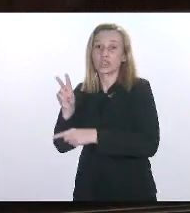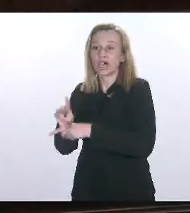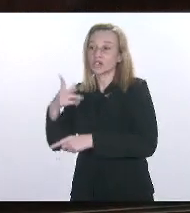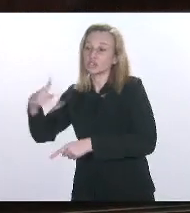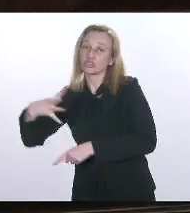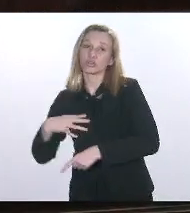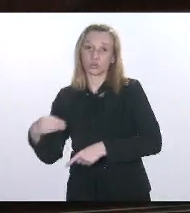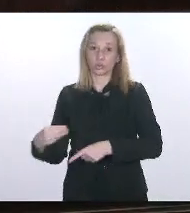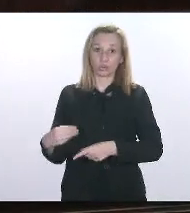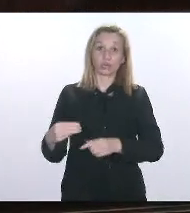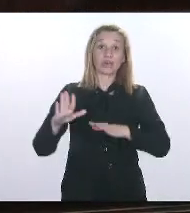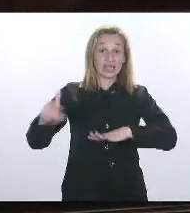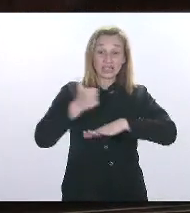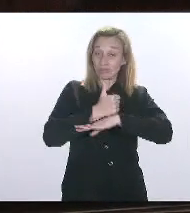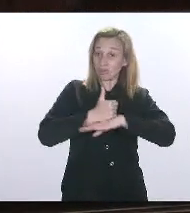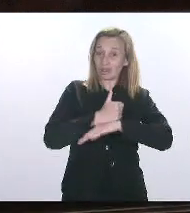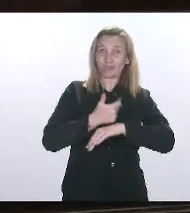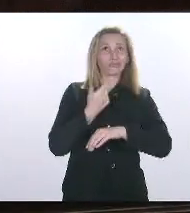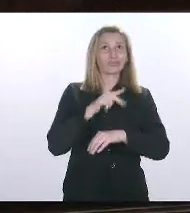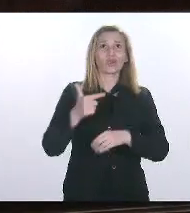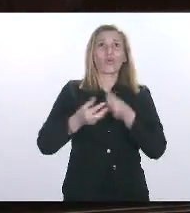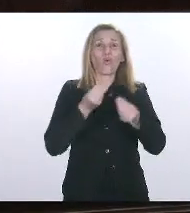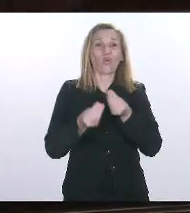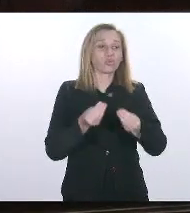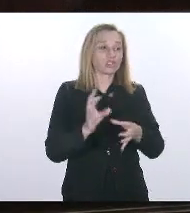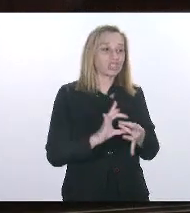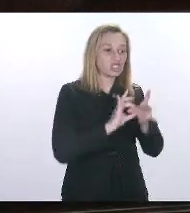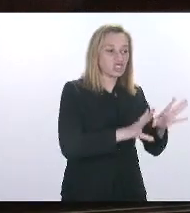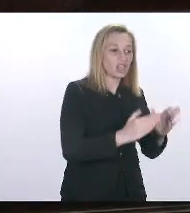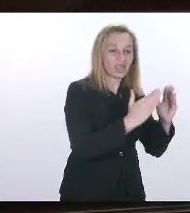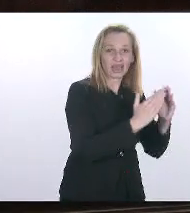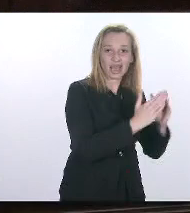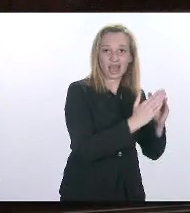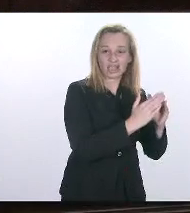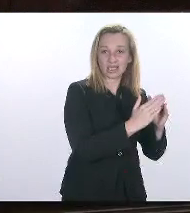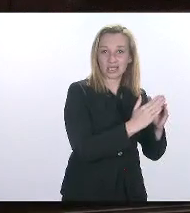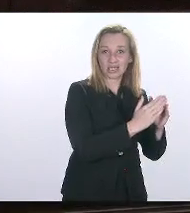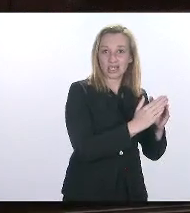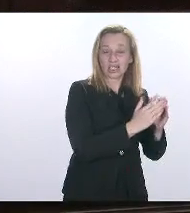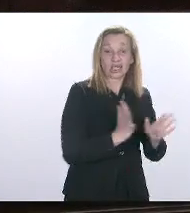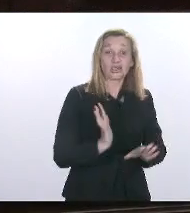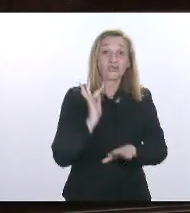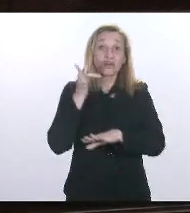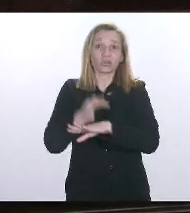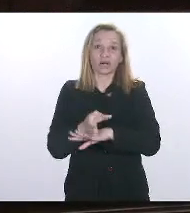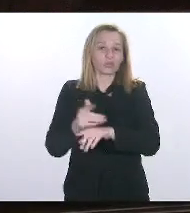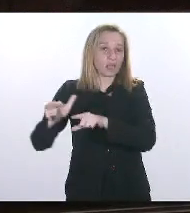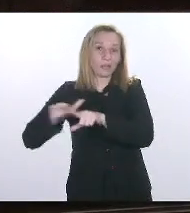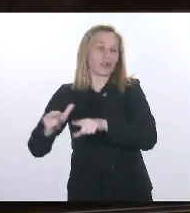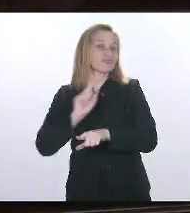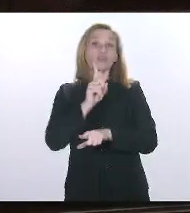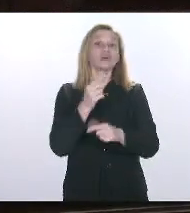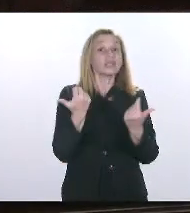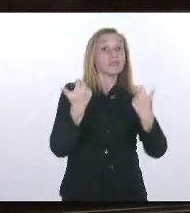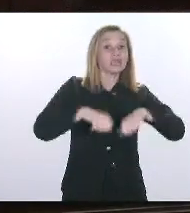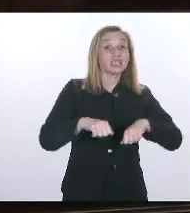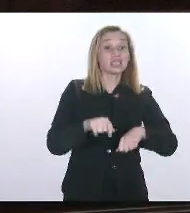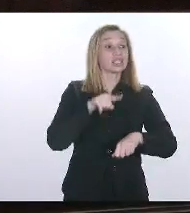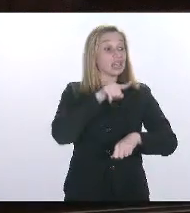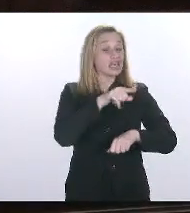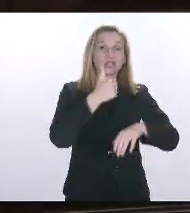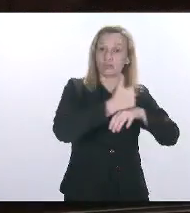como você simplesmente deixar seu filho em casa e faltar, né? Você precisa que esse profissional vá cuidar